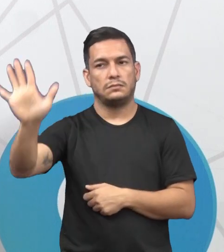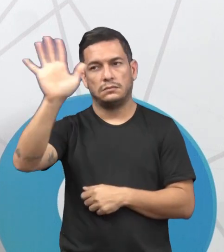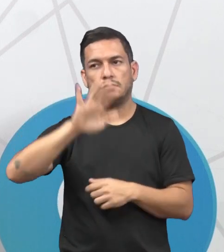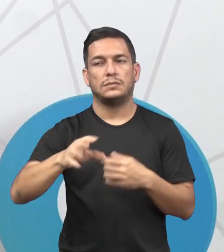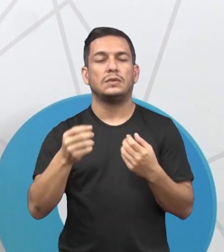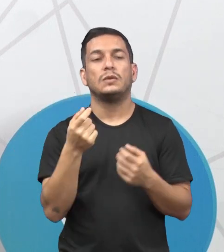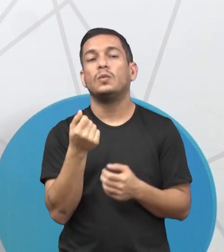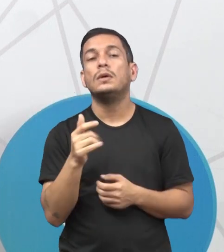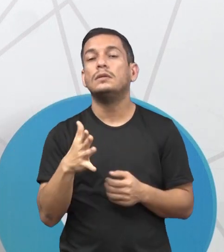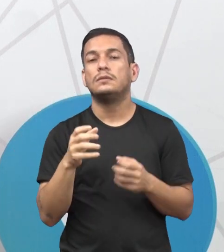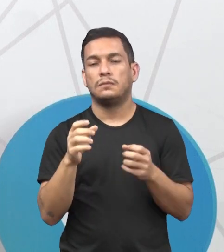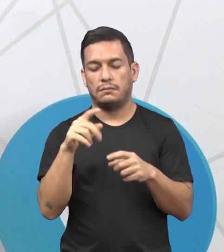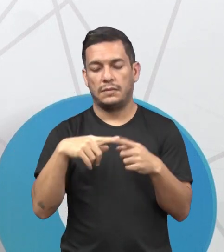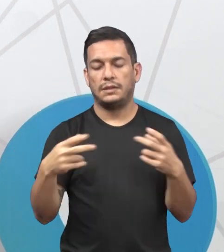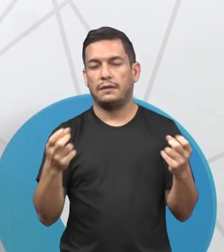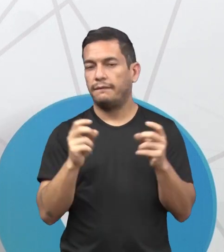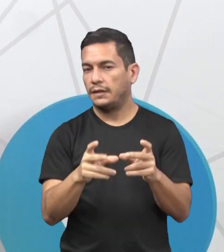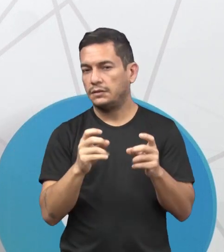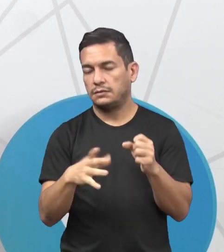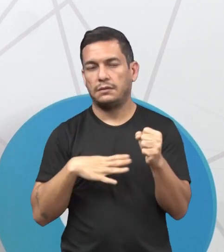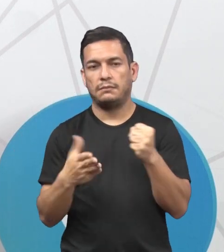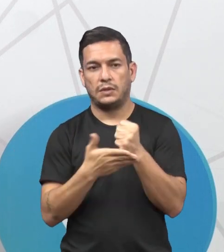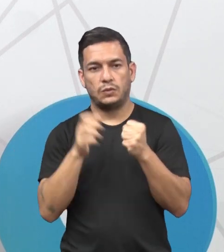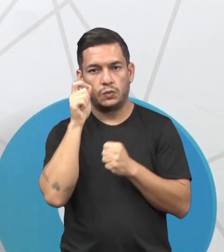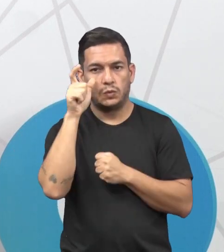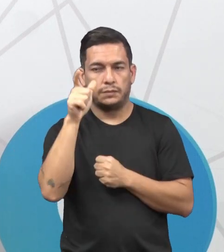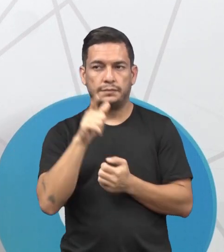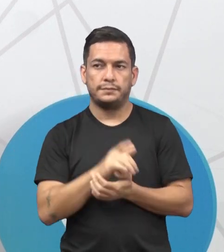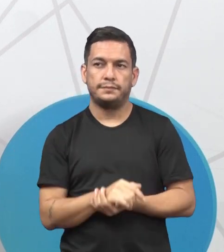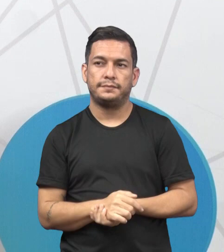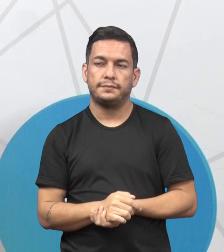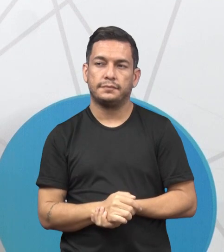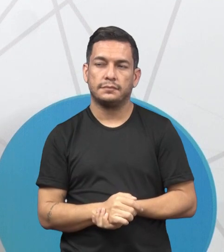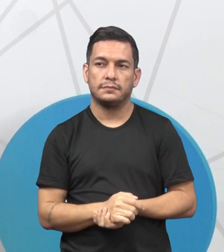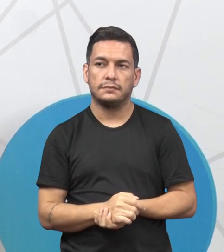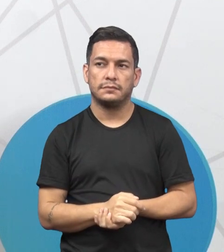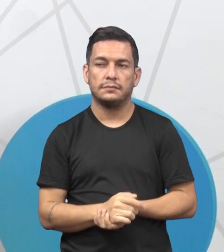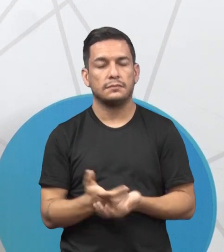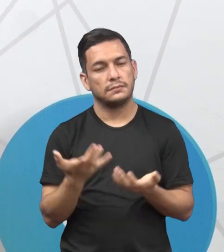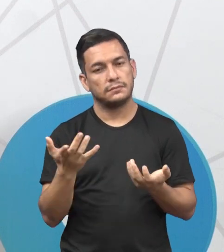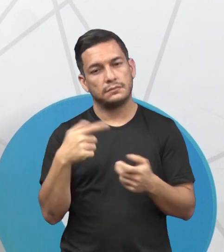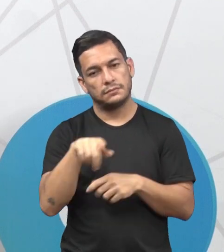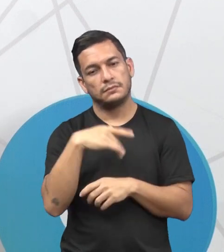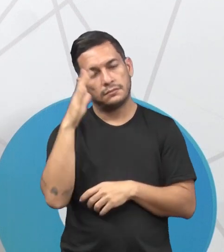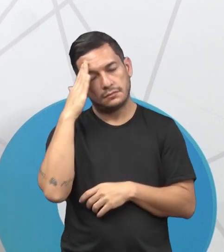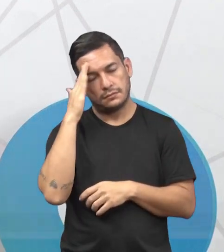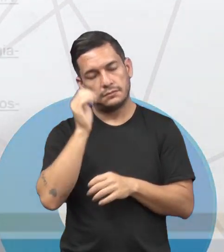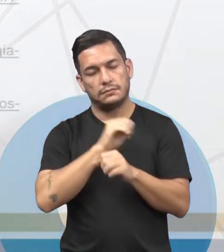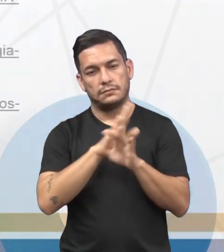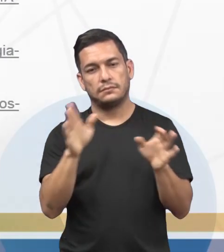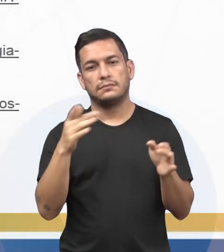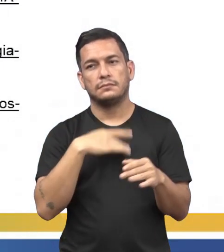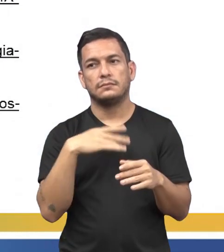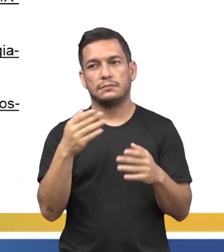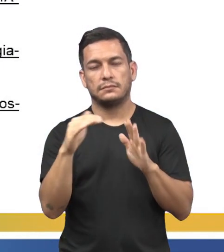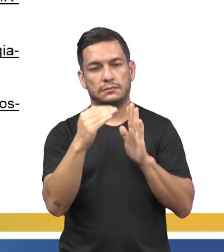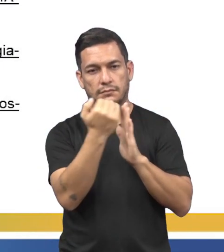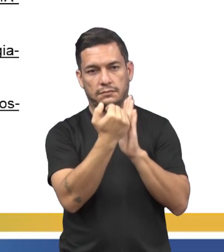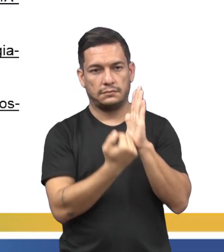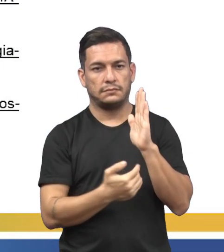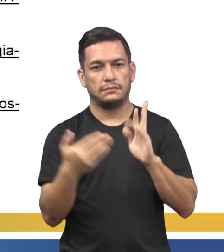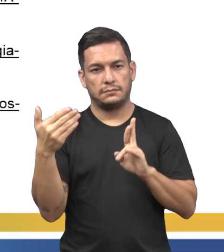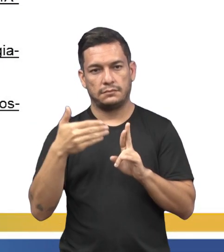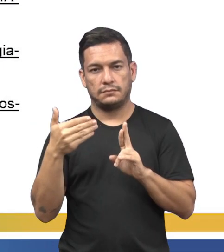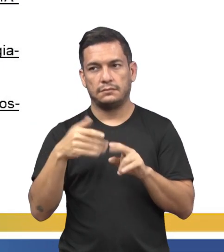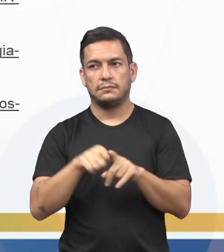material poderia ser vendido e assim ter base em seus lucros. Bom, espero que vocês tenham compreendido um pouco, aqui estão as nossas